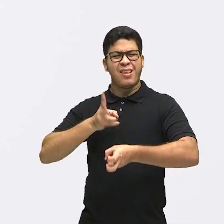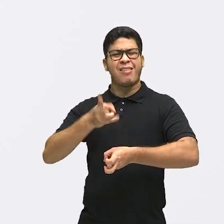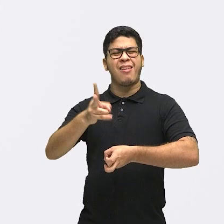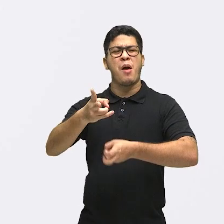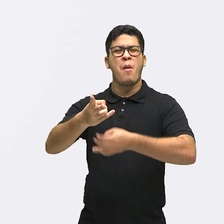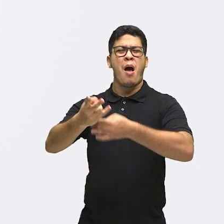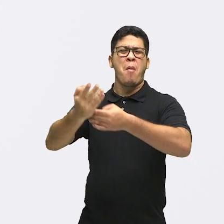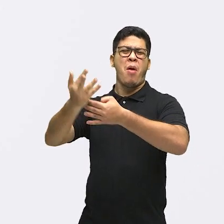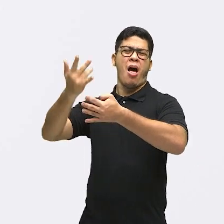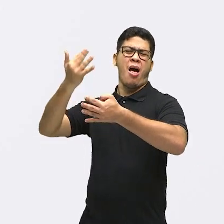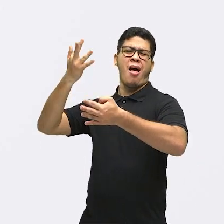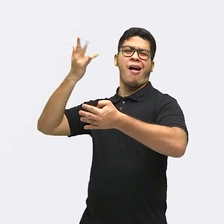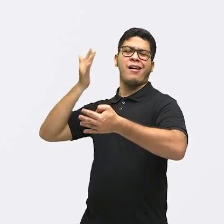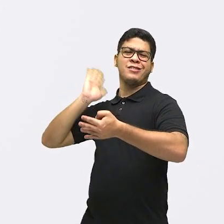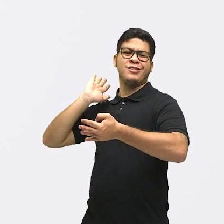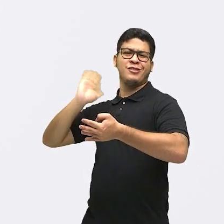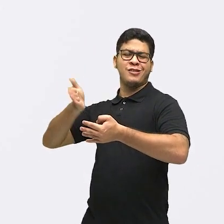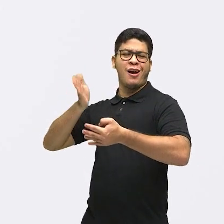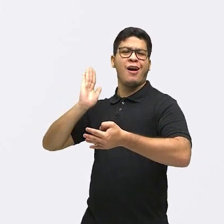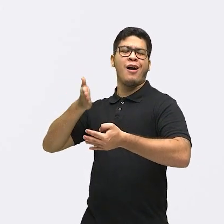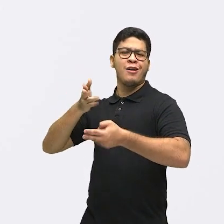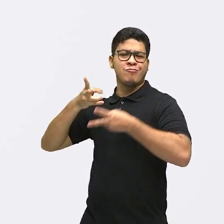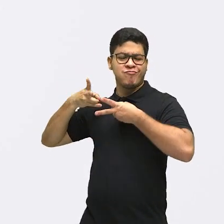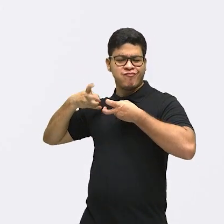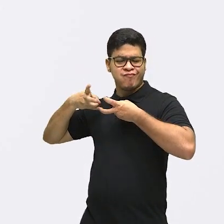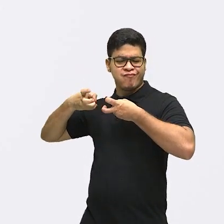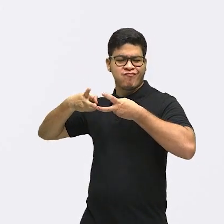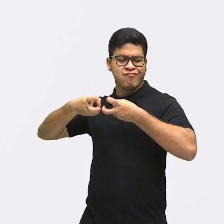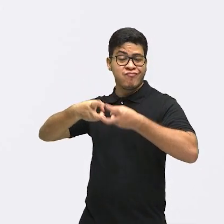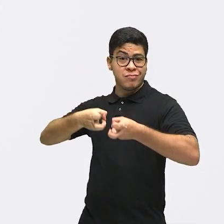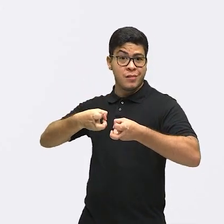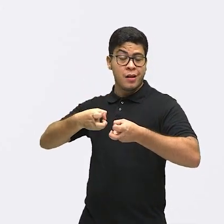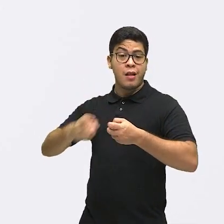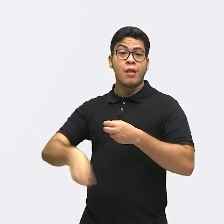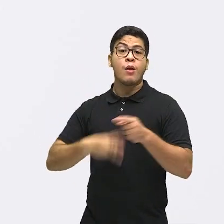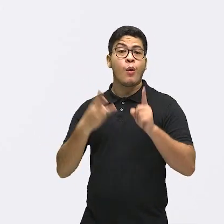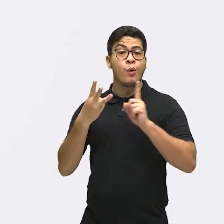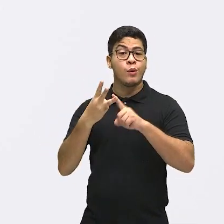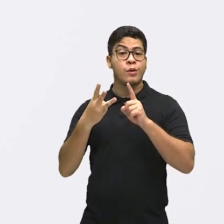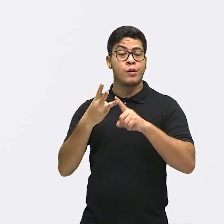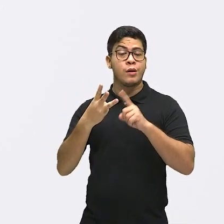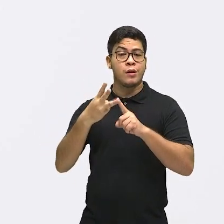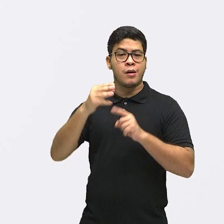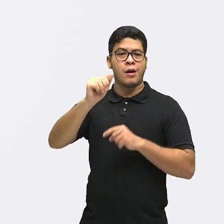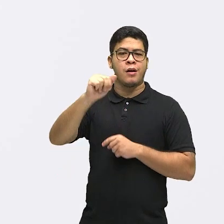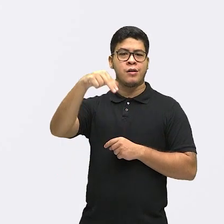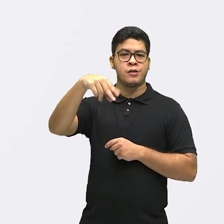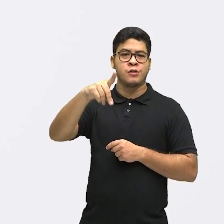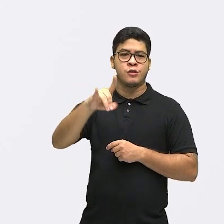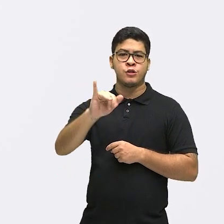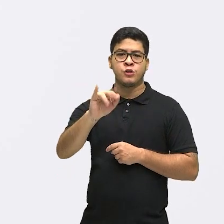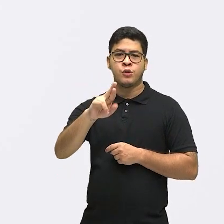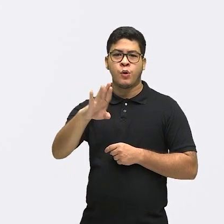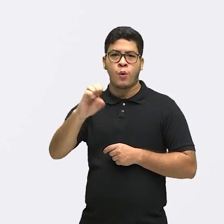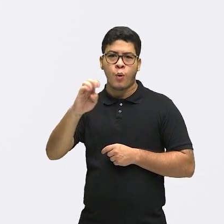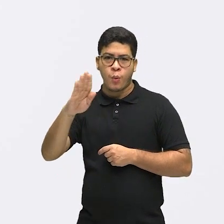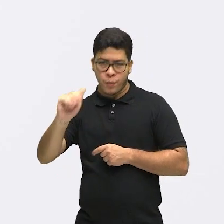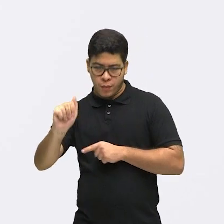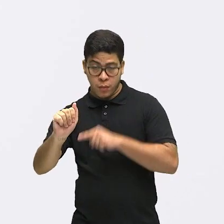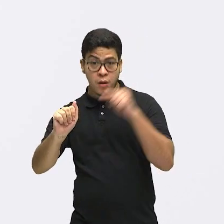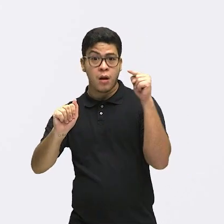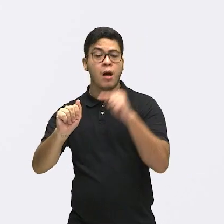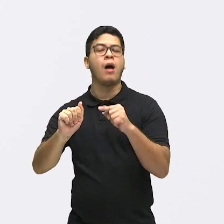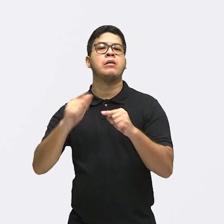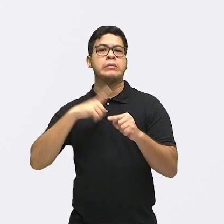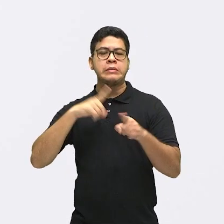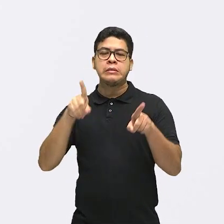em extinção. E a andiroba, que a gente conhece, todo mundo em casa tem um pouquinho, não tem amazonense que não tem andiroba em casa,